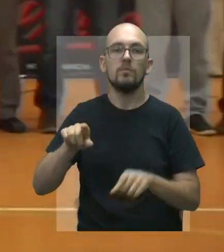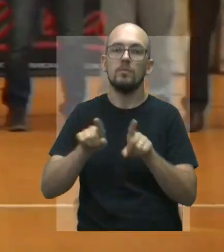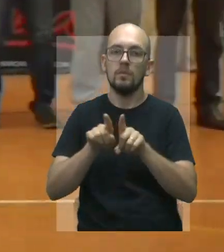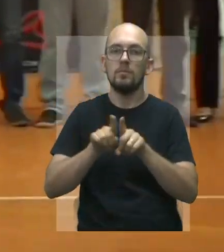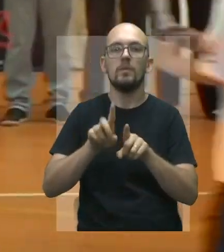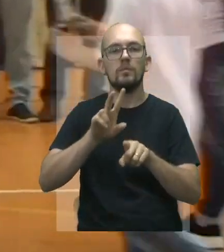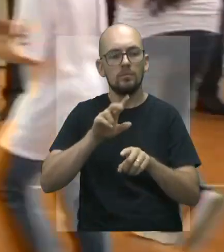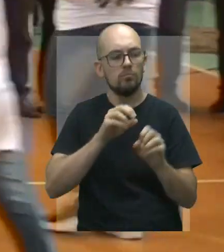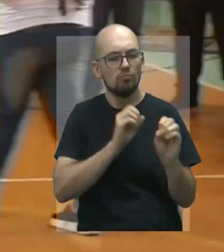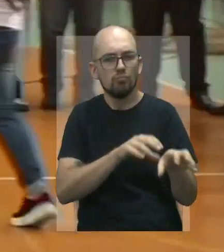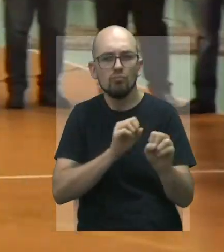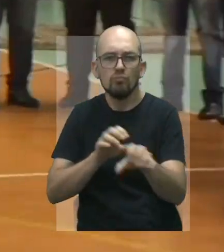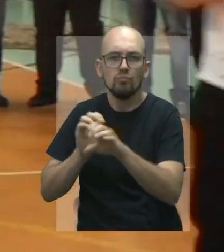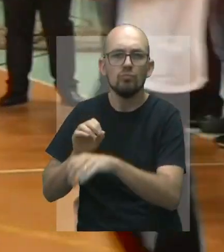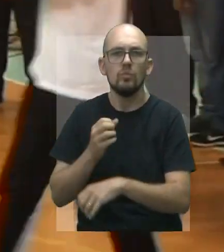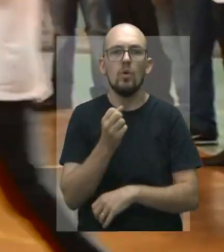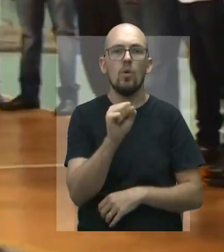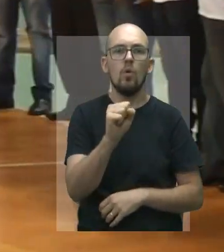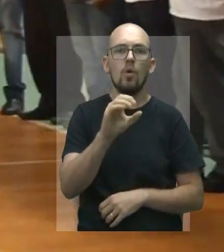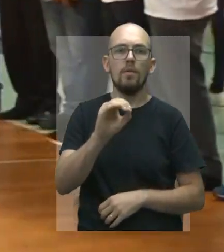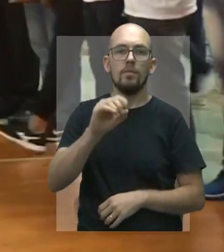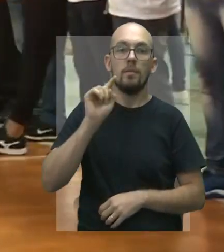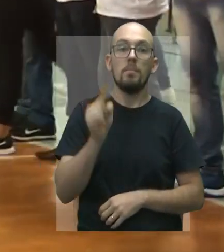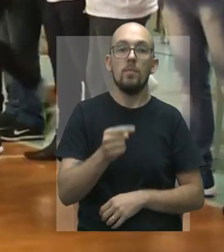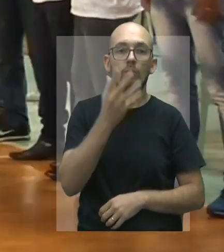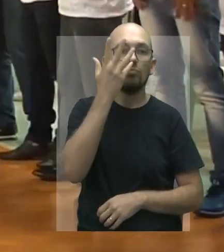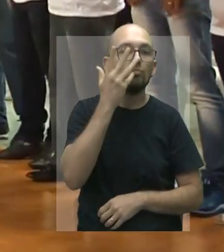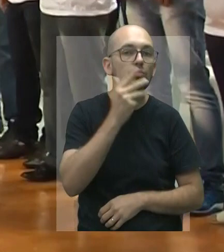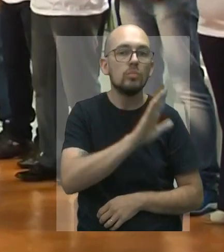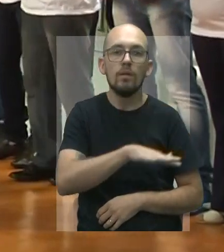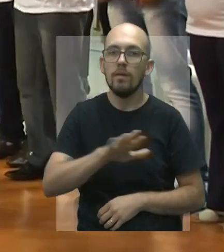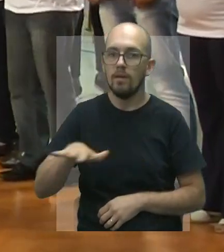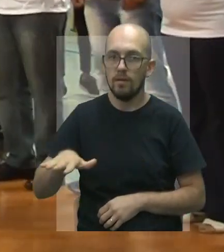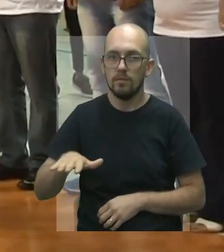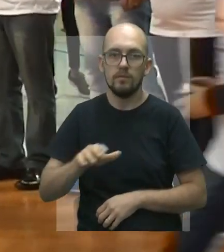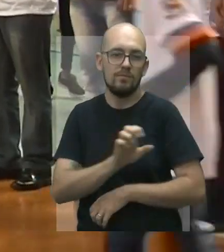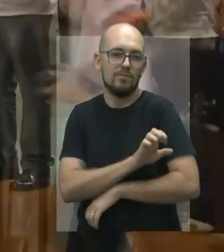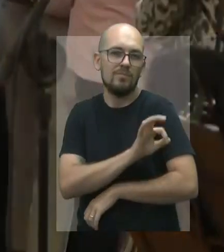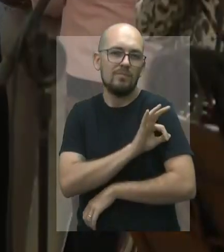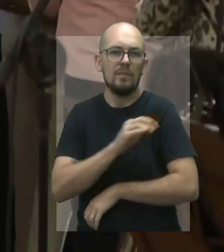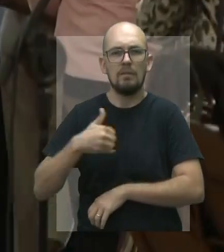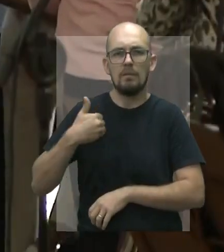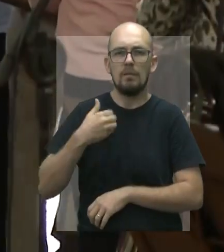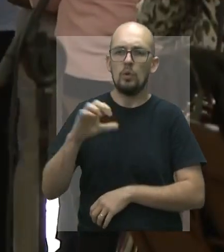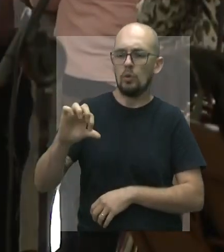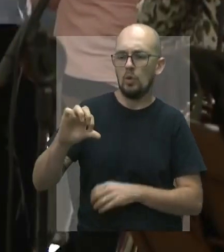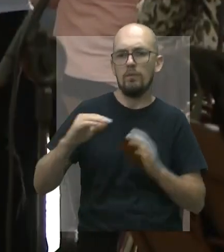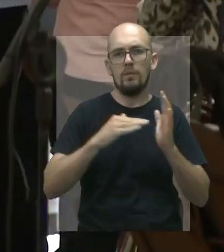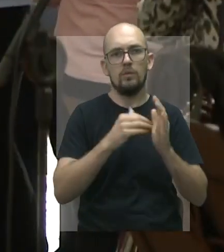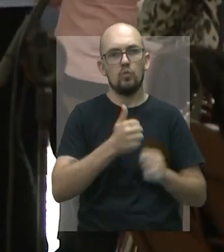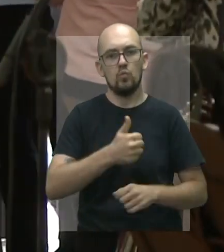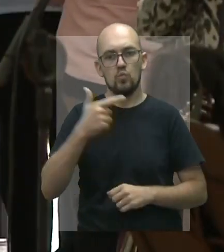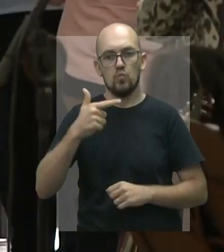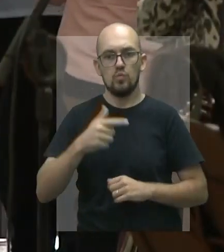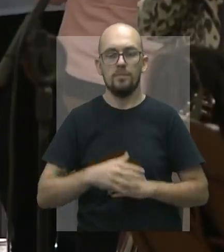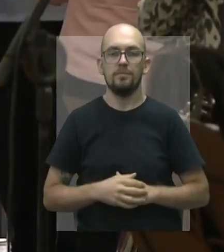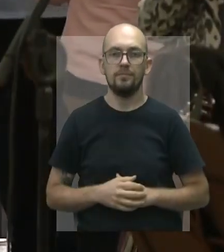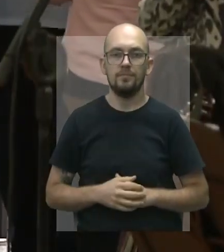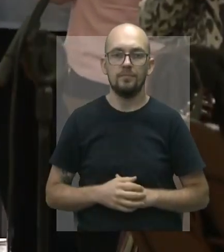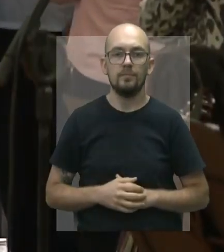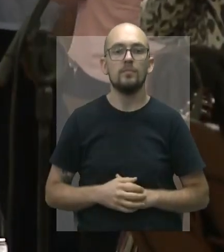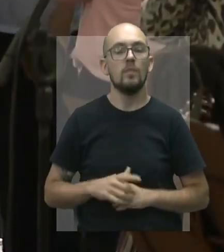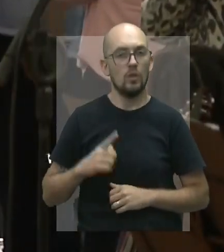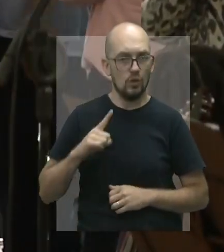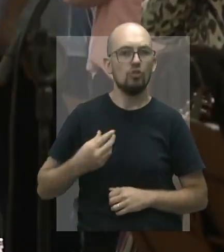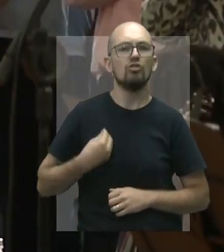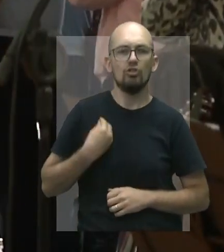mais de 80 mil crianças do ensino fundamental, na faixa etária entre 9 e 12 anos. A solenidade contou com a